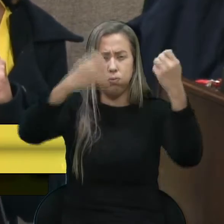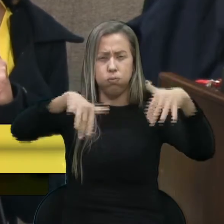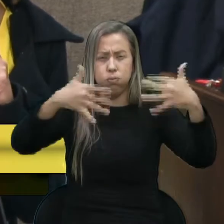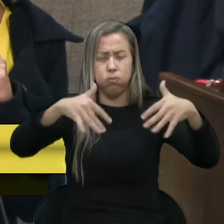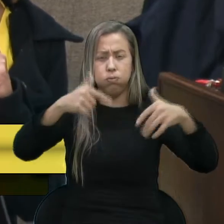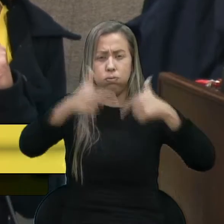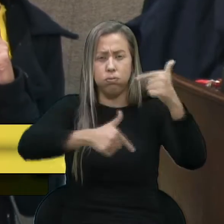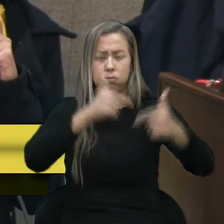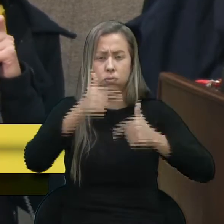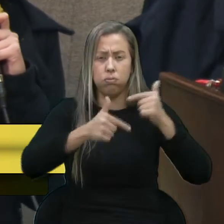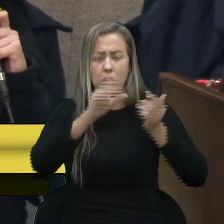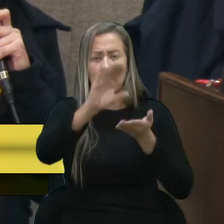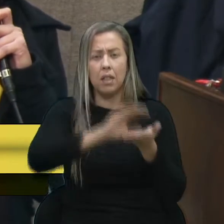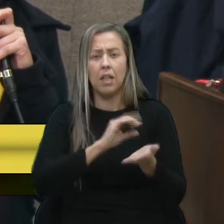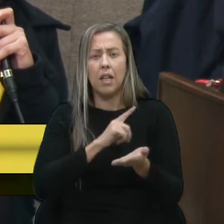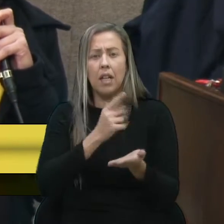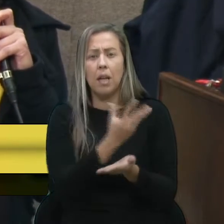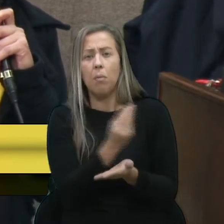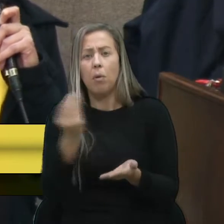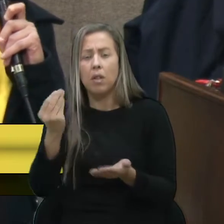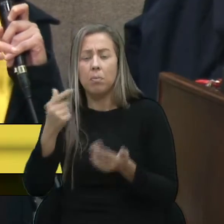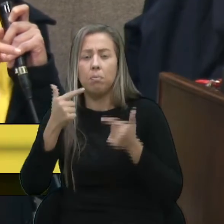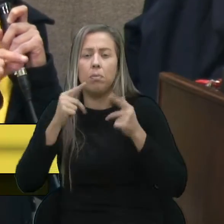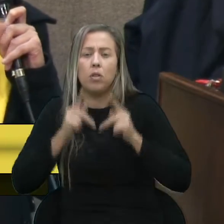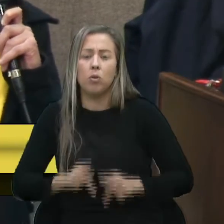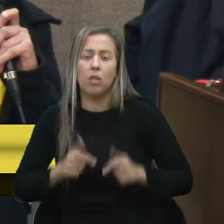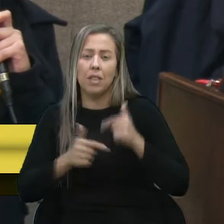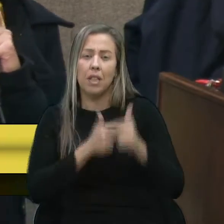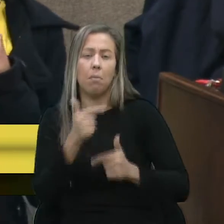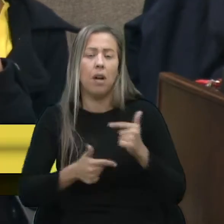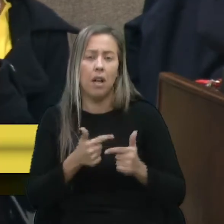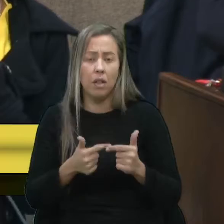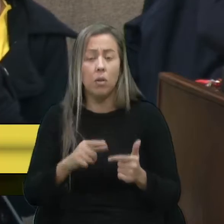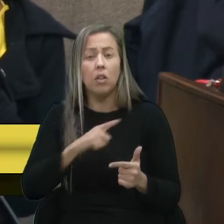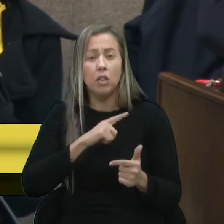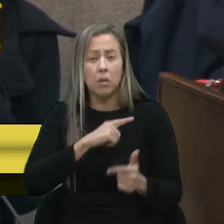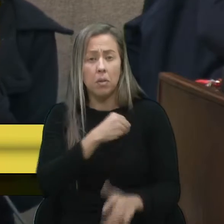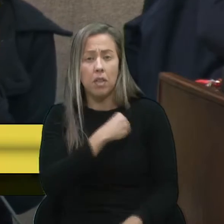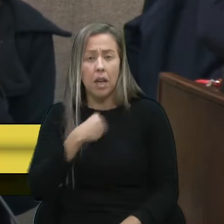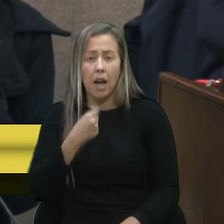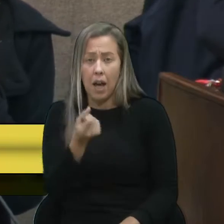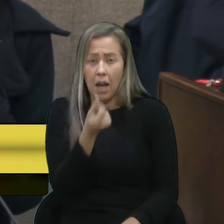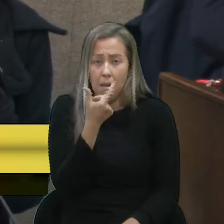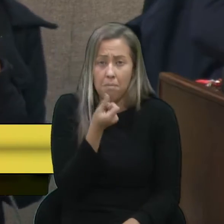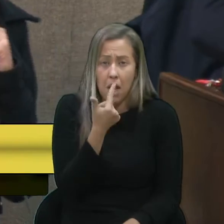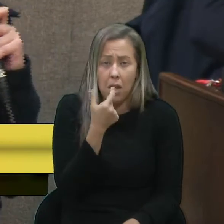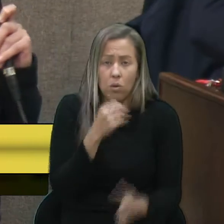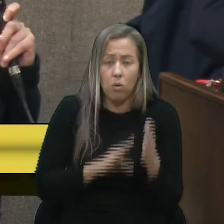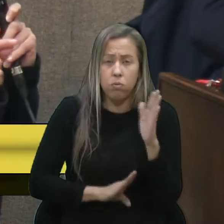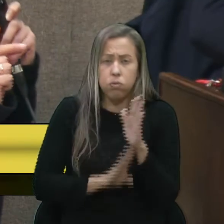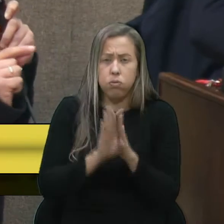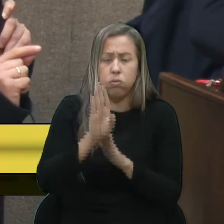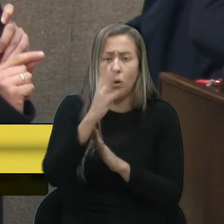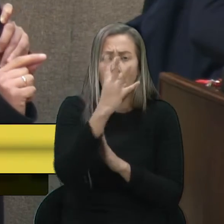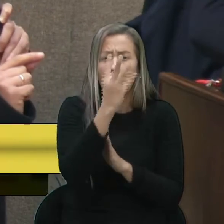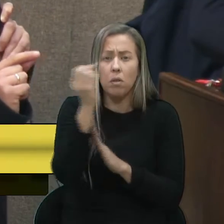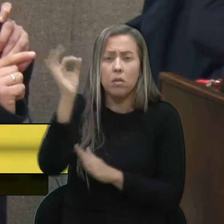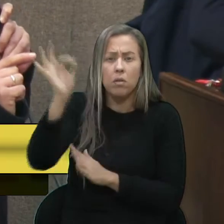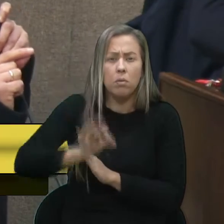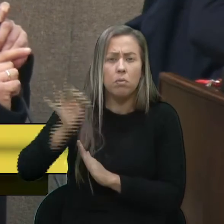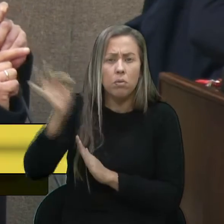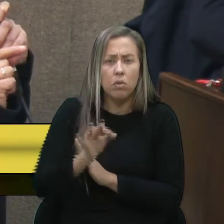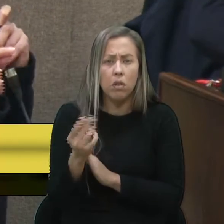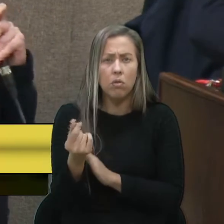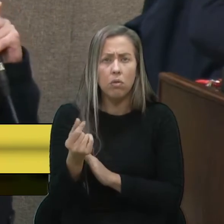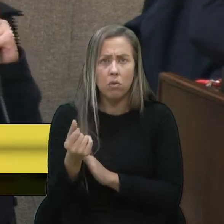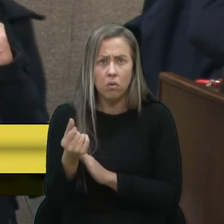daquele serviço e tem pouca gente ofertando. Nós tivemos medicações que aumentaram 400% o seu